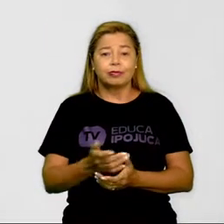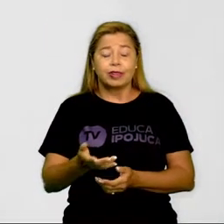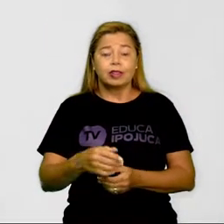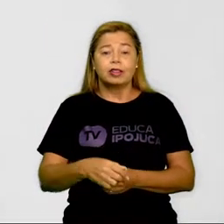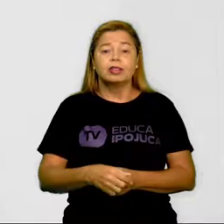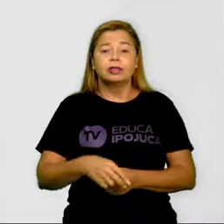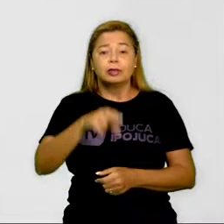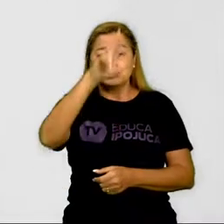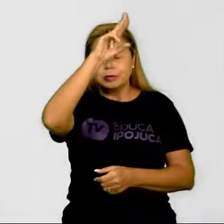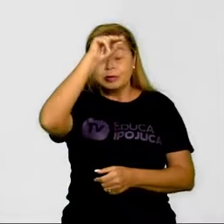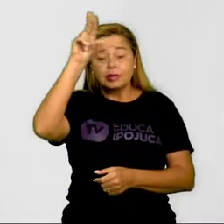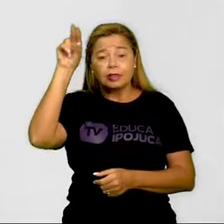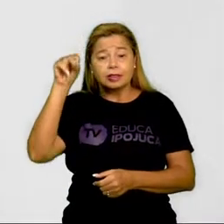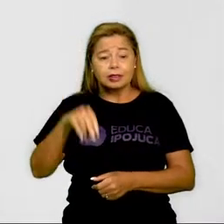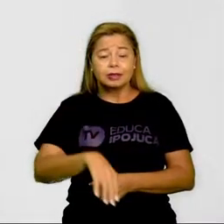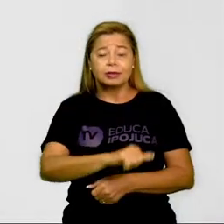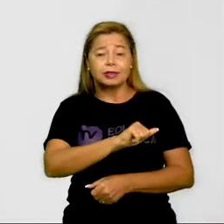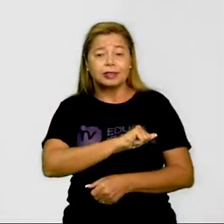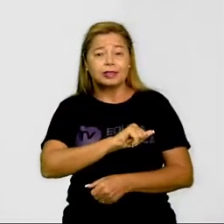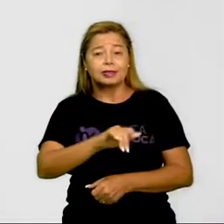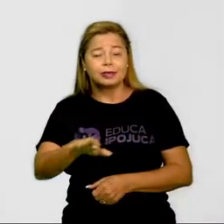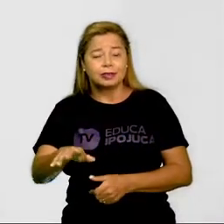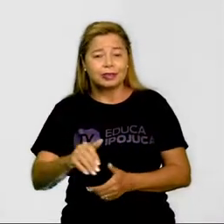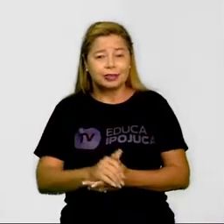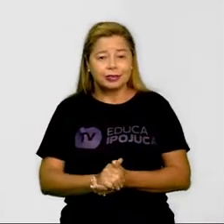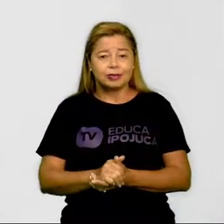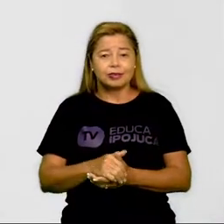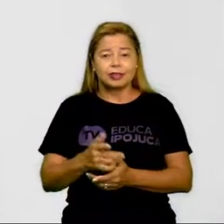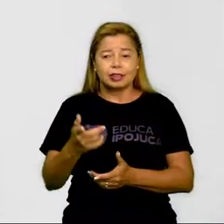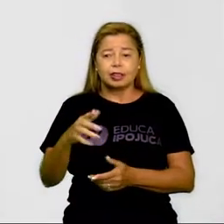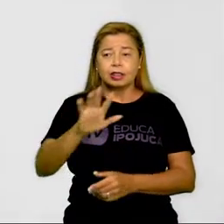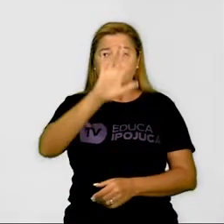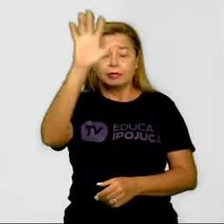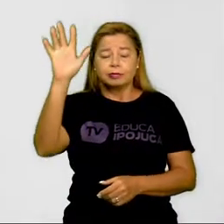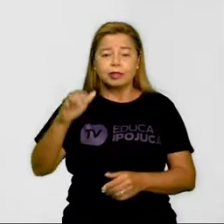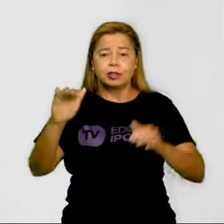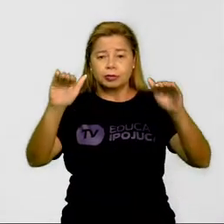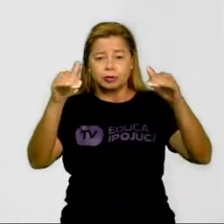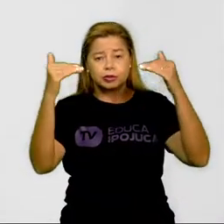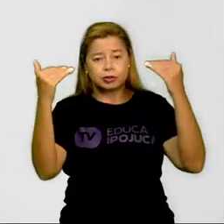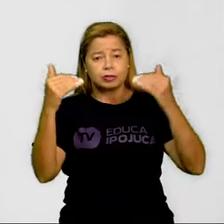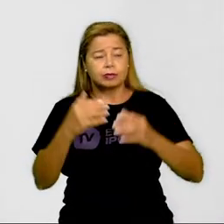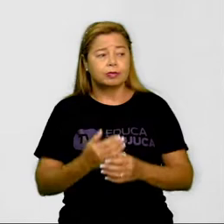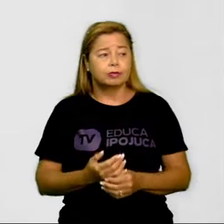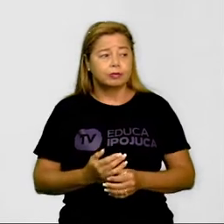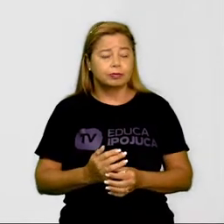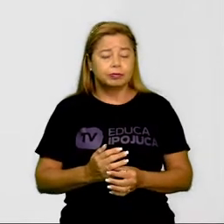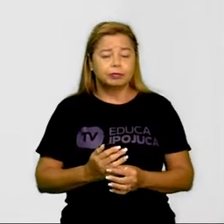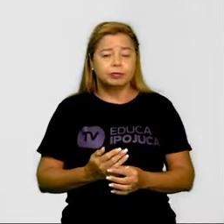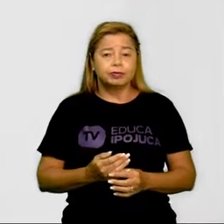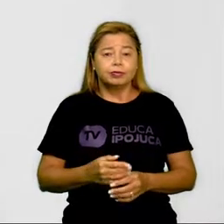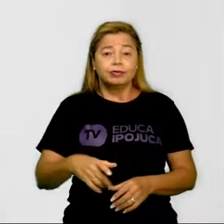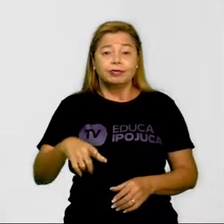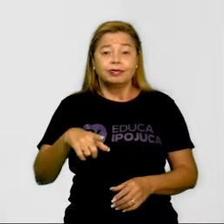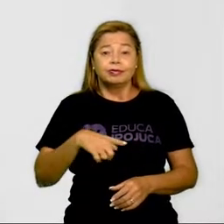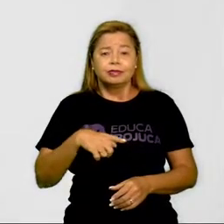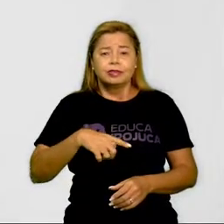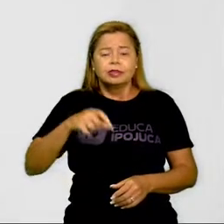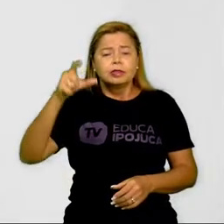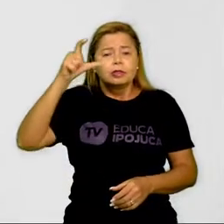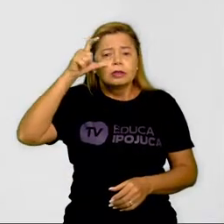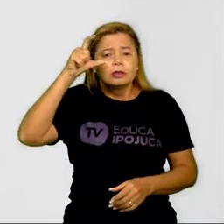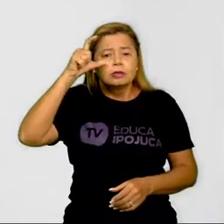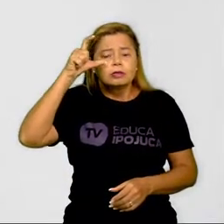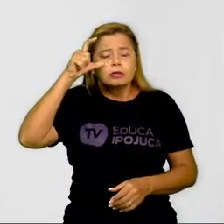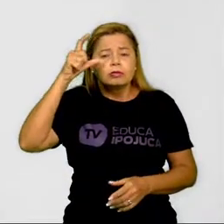município do Ipojuca. Olha só essa imagem com bastante atenção. E aí tem uma coisinha bem interessante que eu achei nessa